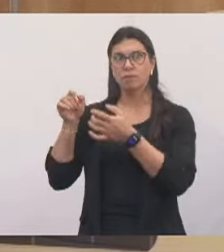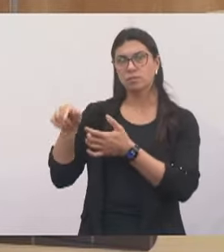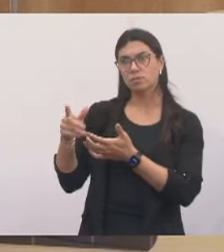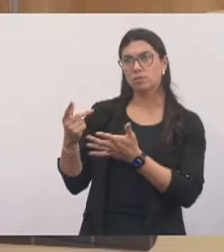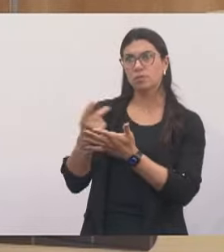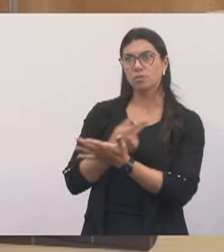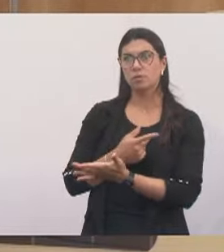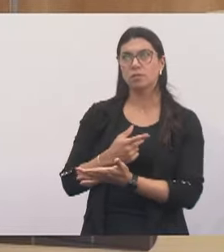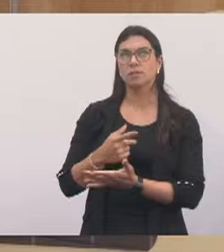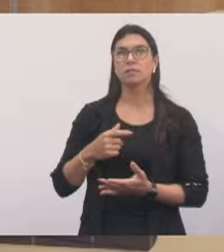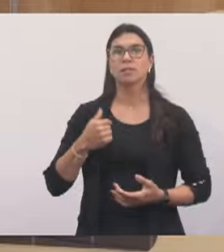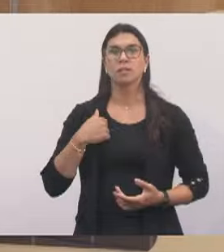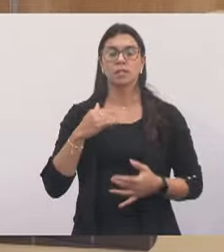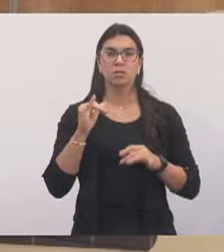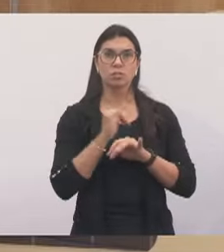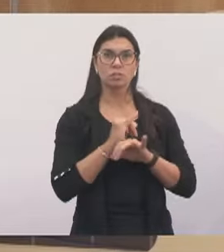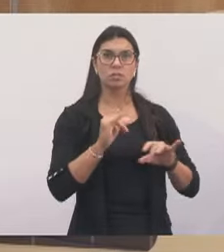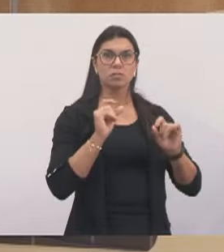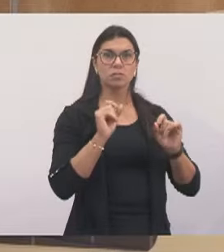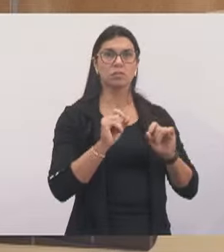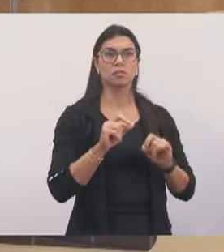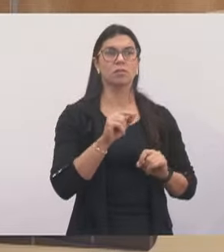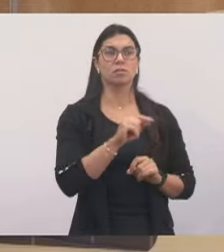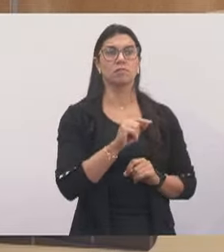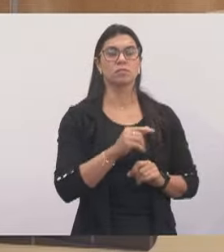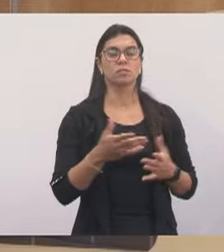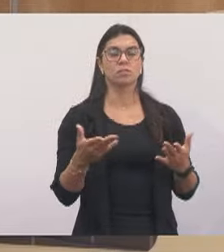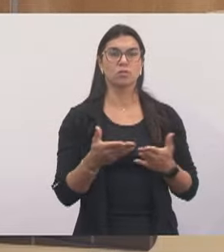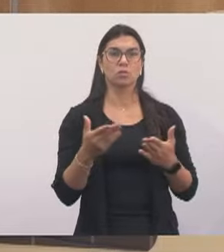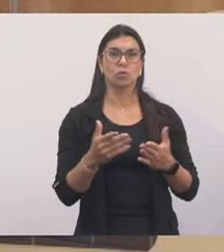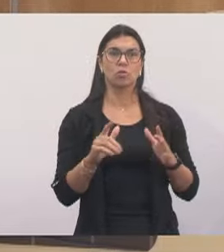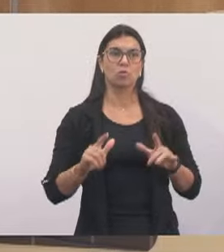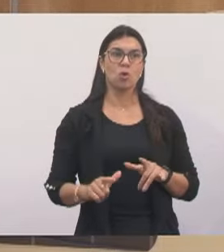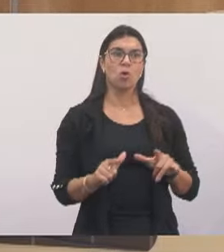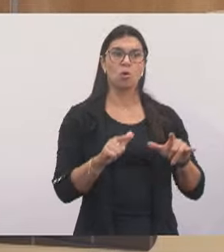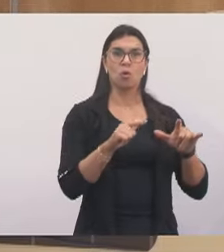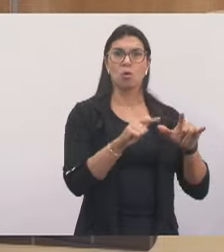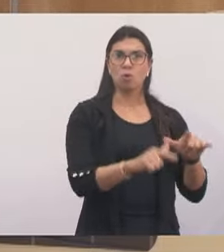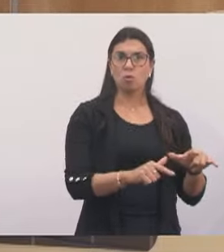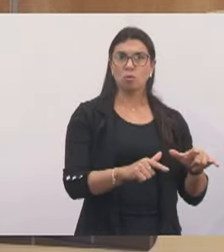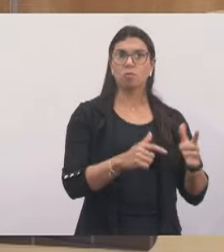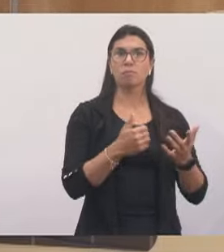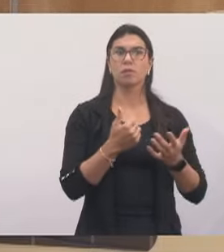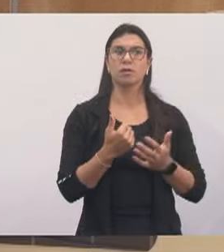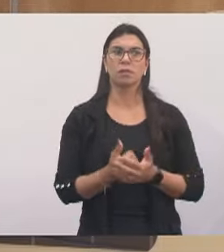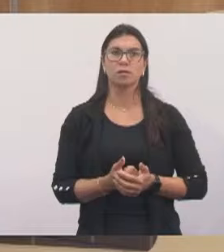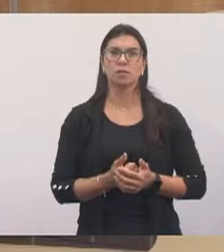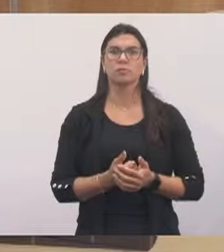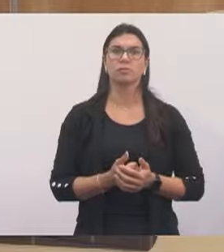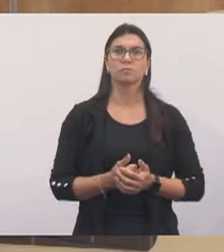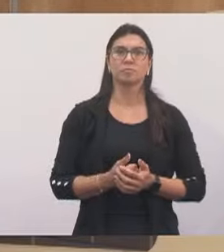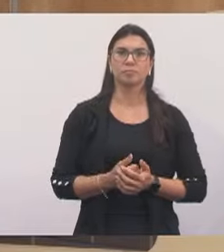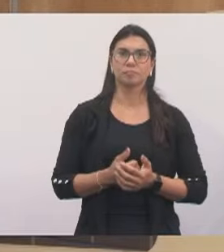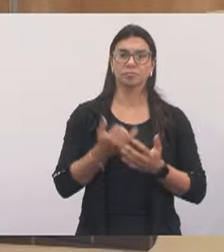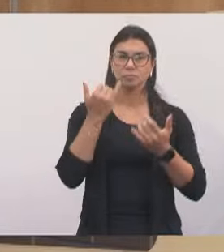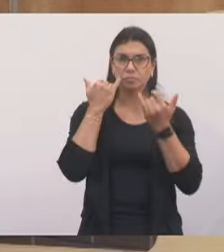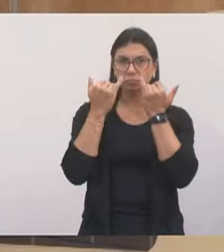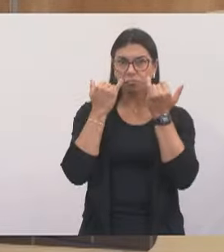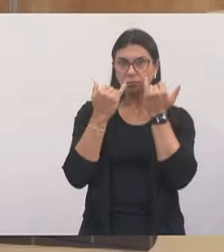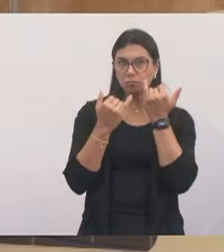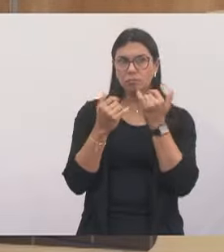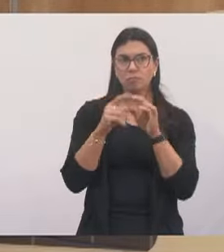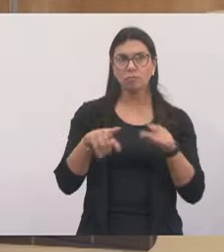que vocês estão realmente recebendo esse título de declaração de utilidade pública, né?